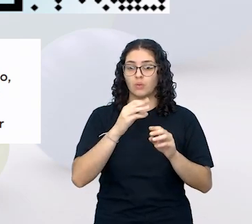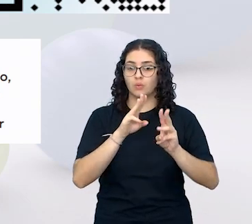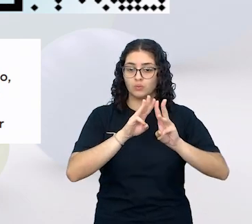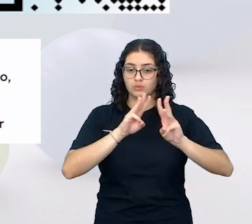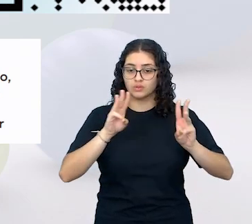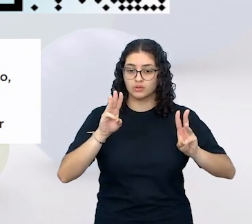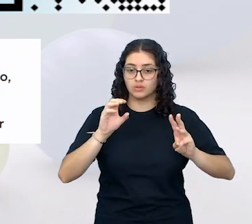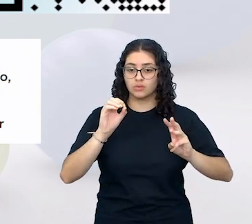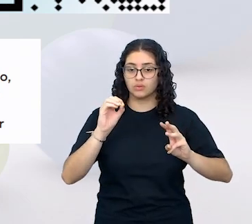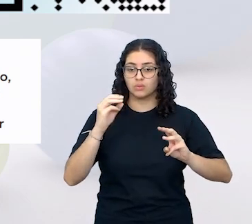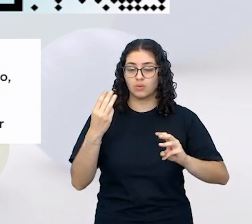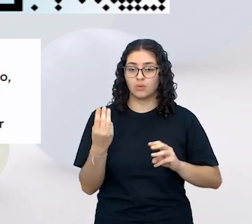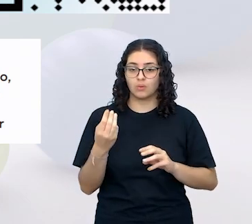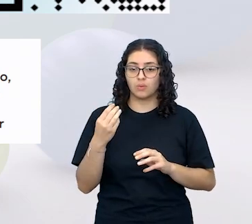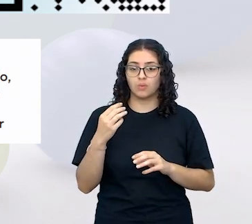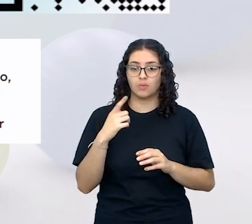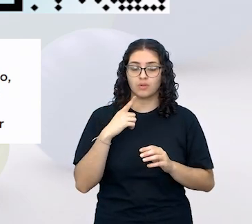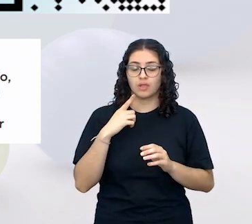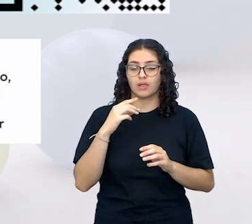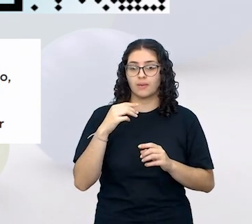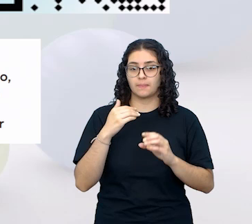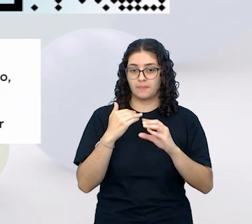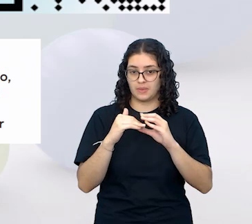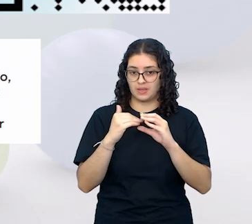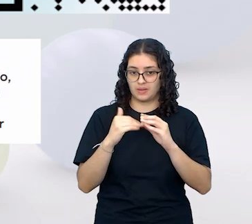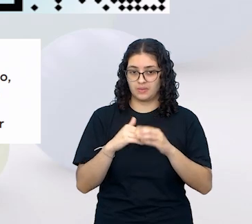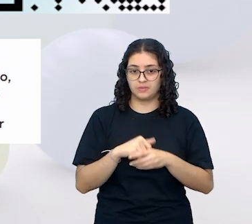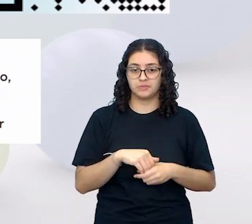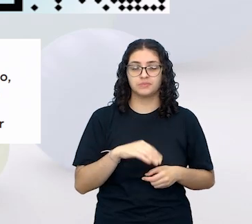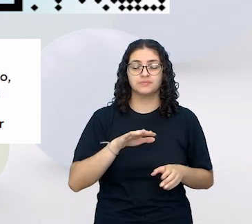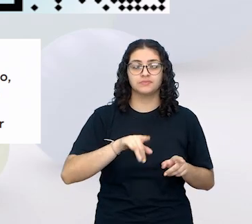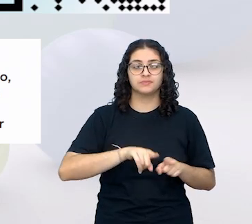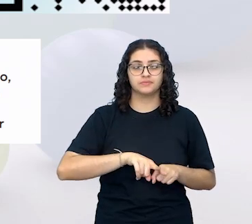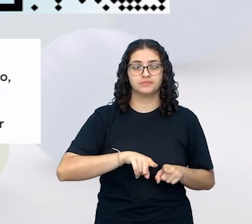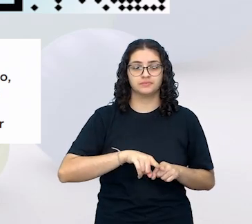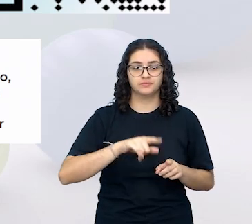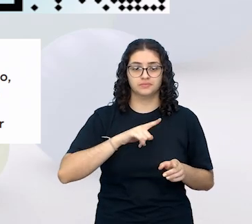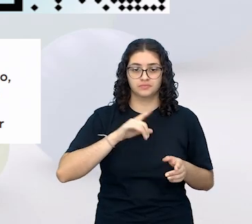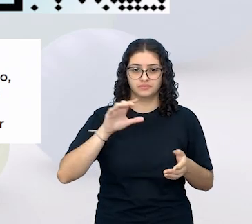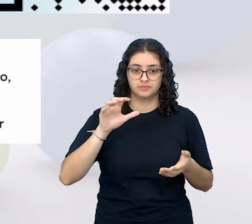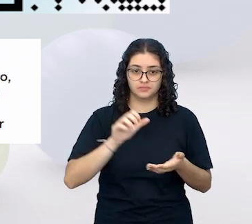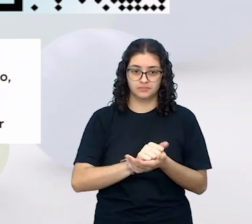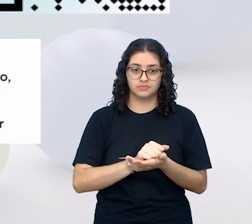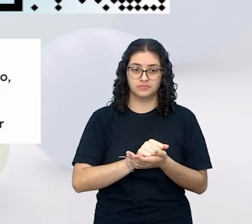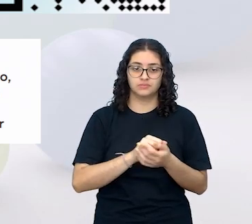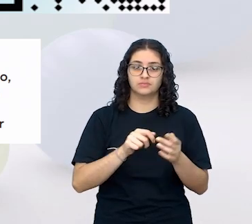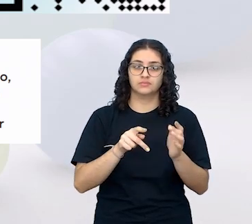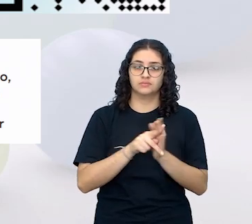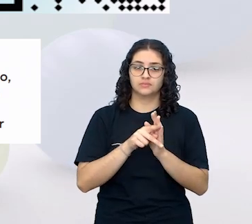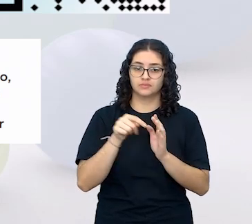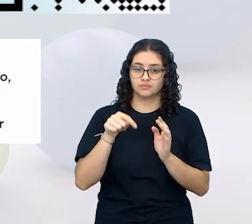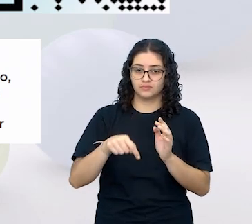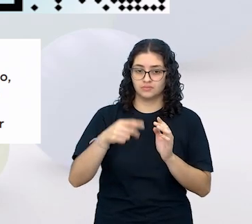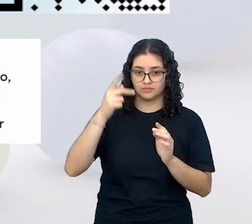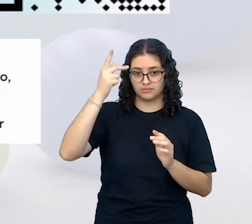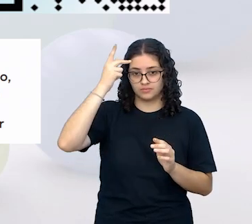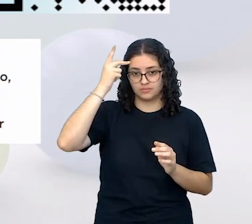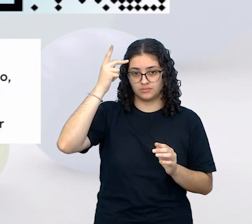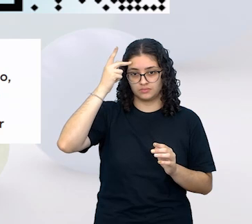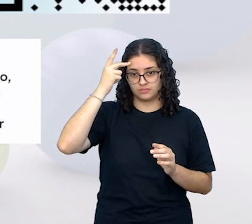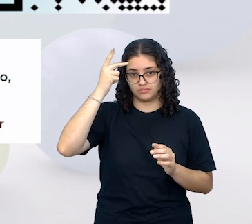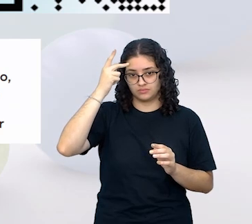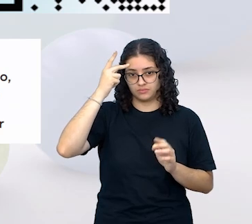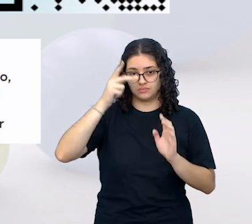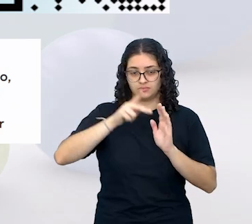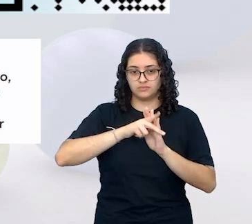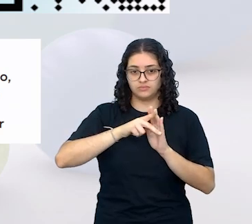pelo NEM. E também informando que temos a inscrição à Olimpíada de Química do Estado de São Paulo. E essas inscrições